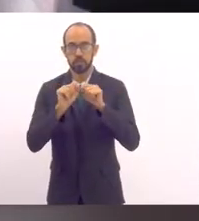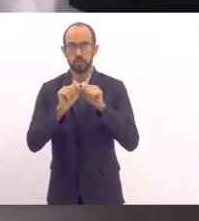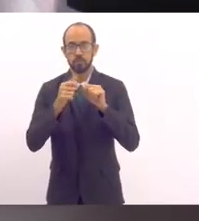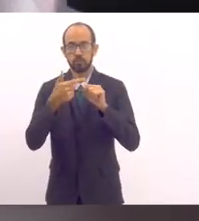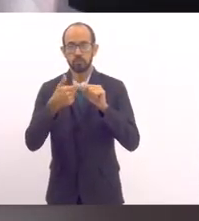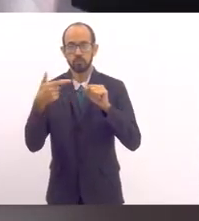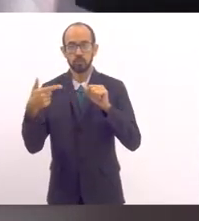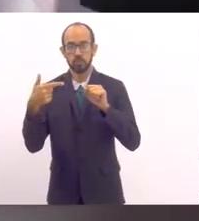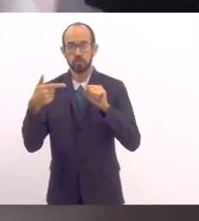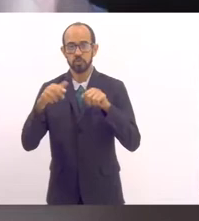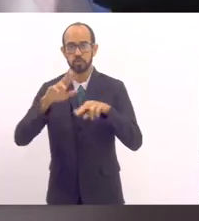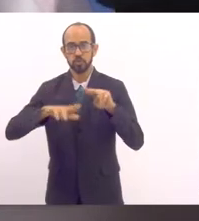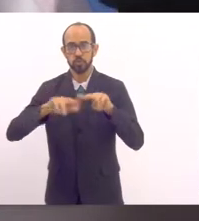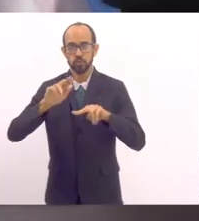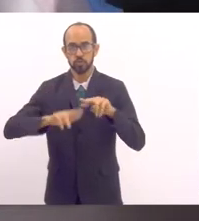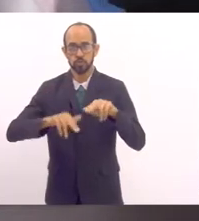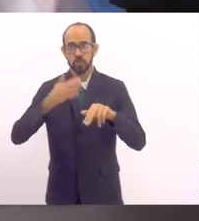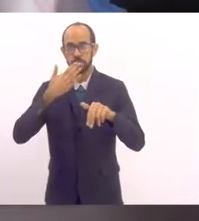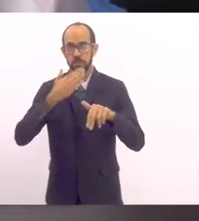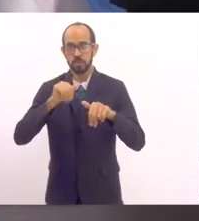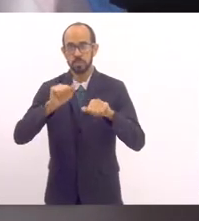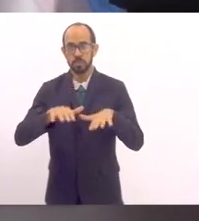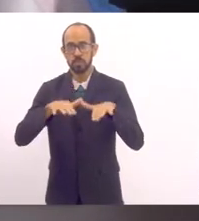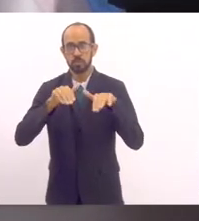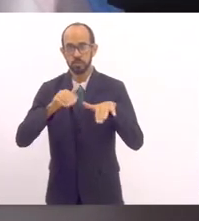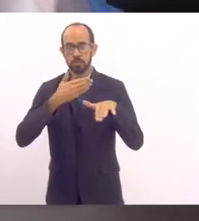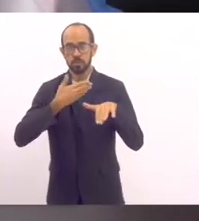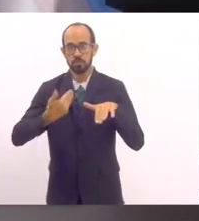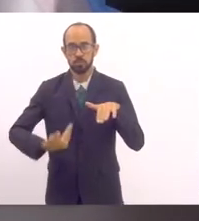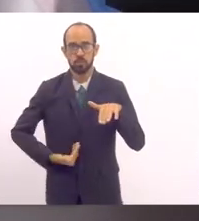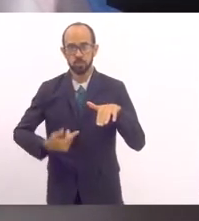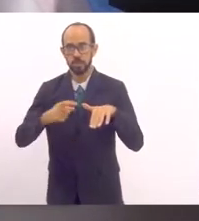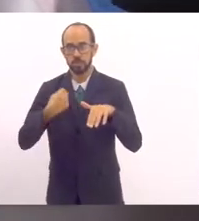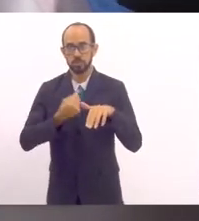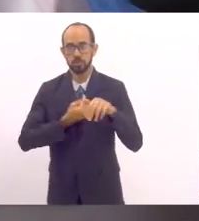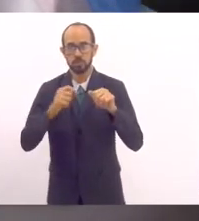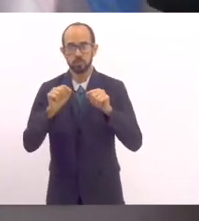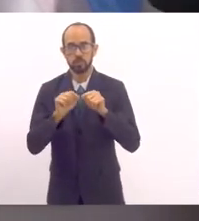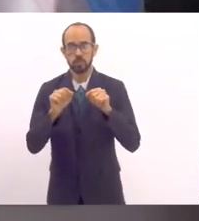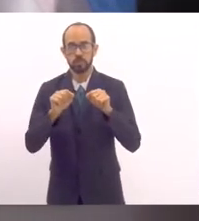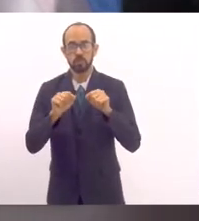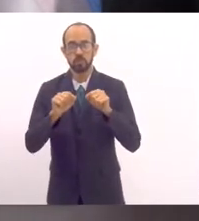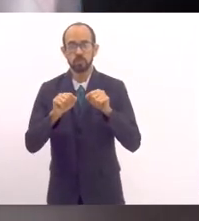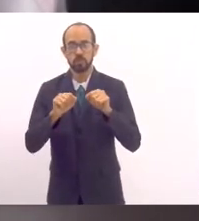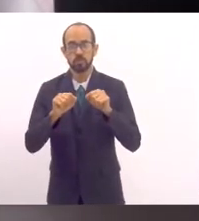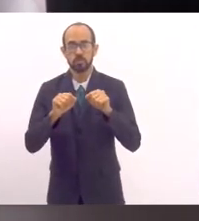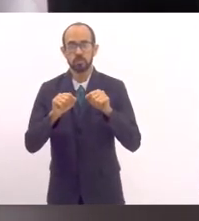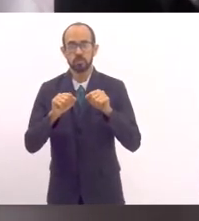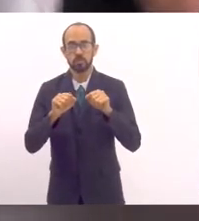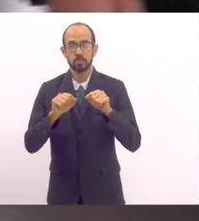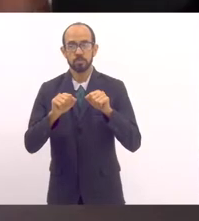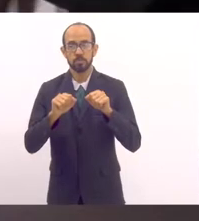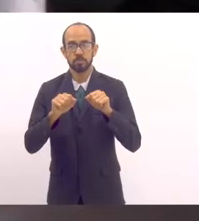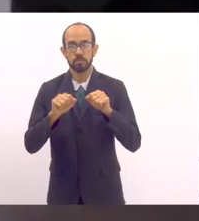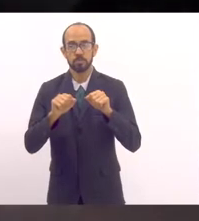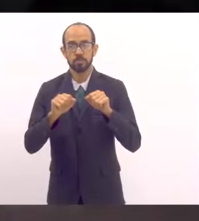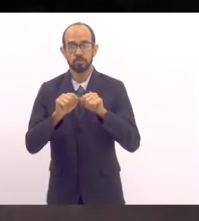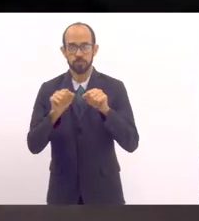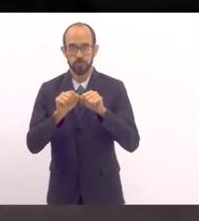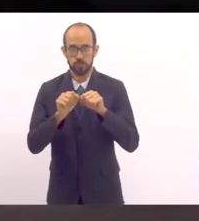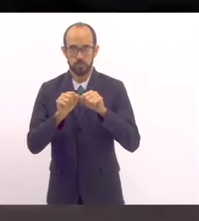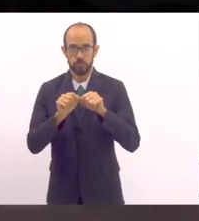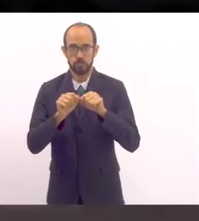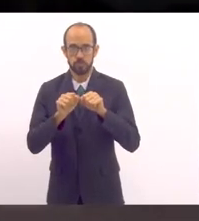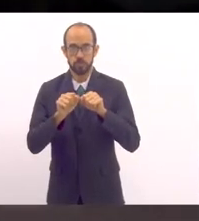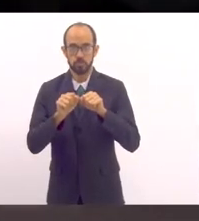junho e convoquei esta audiência pública que realizamos. Convoquei a audiência pública que realizamos.